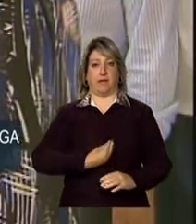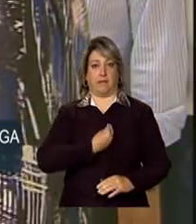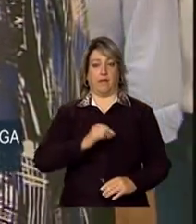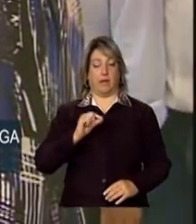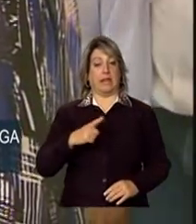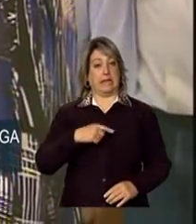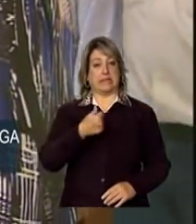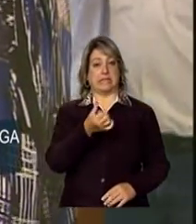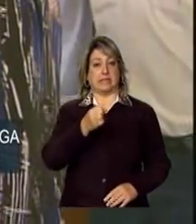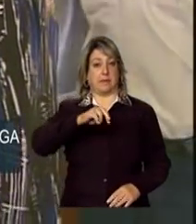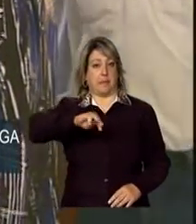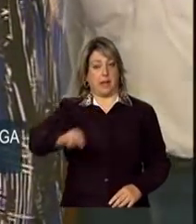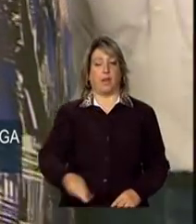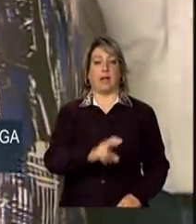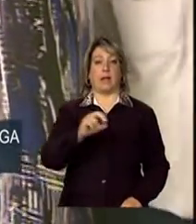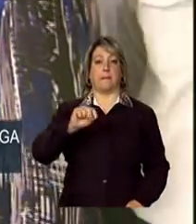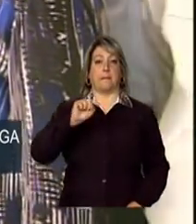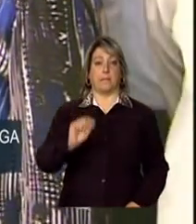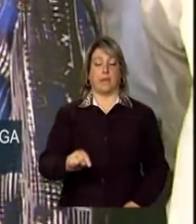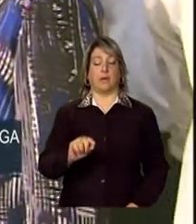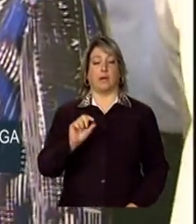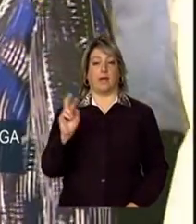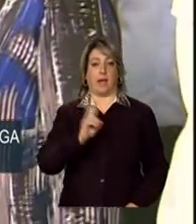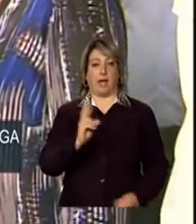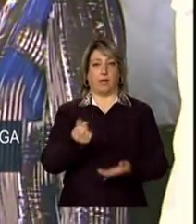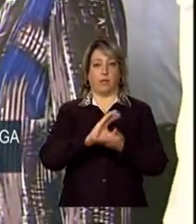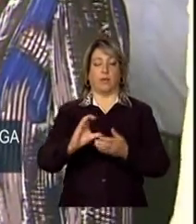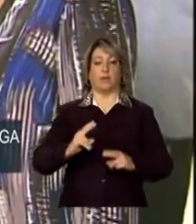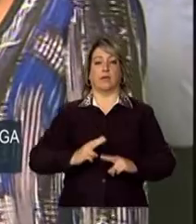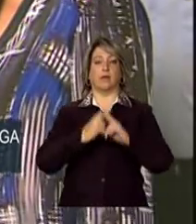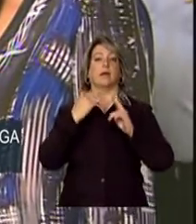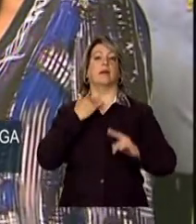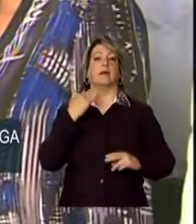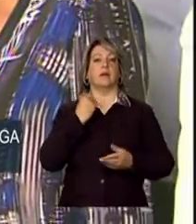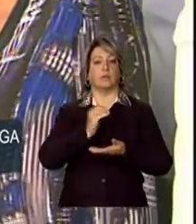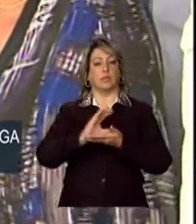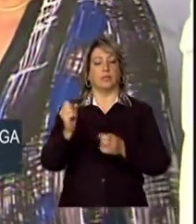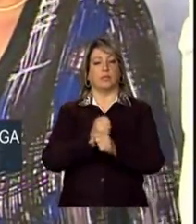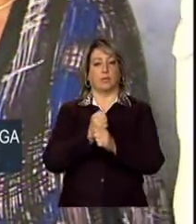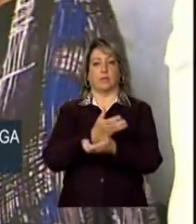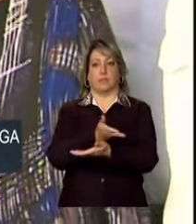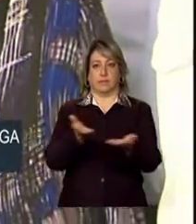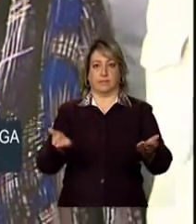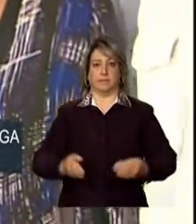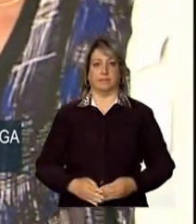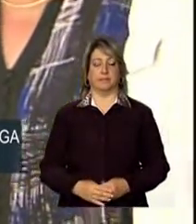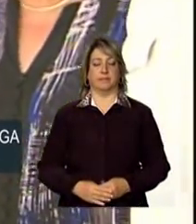16 milhões e meio de reais da Caixa Econômica Federal.